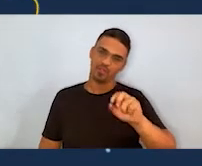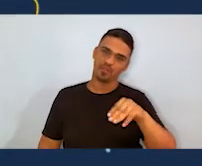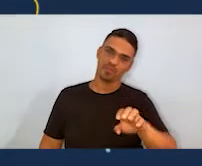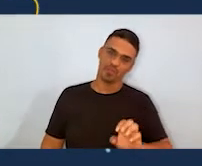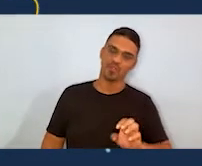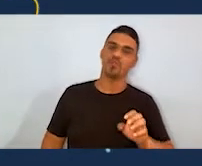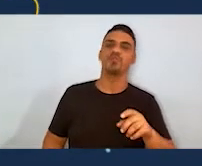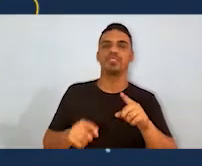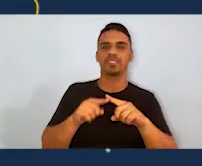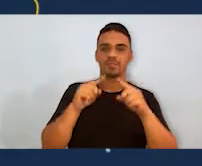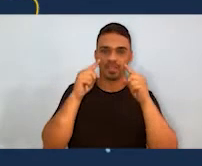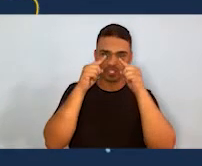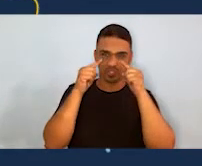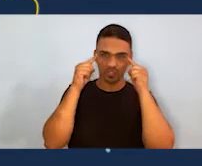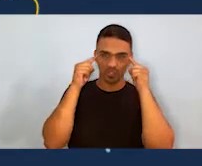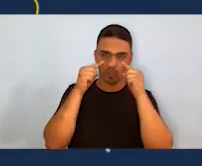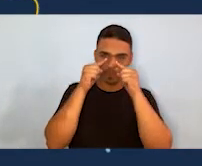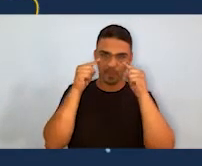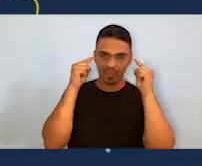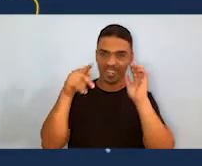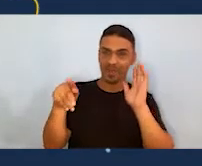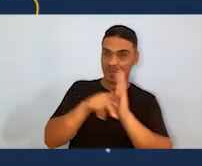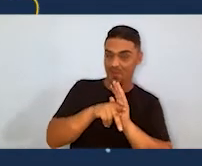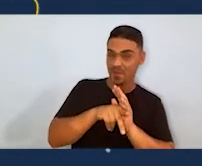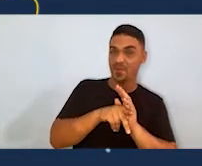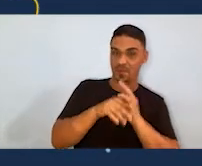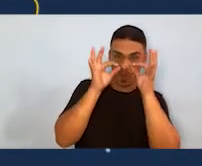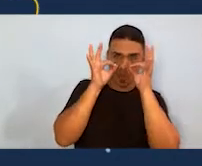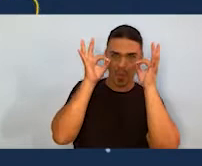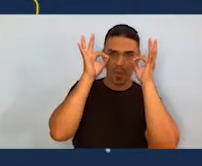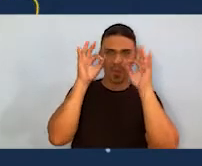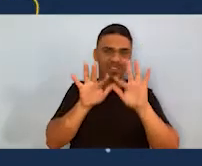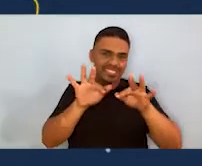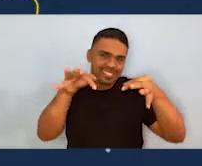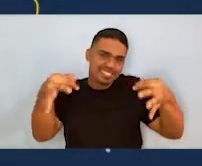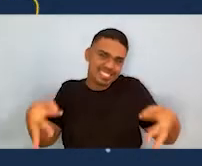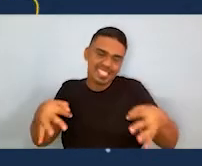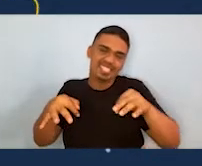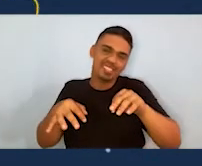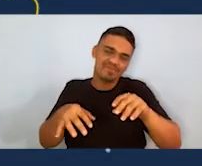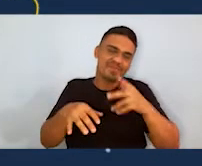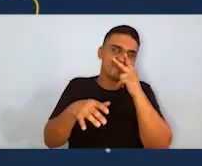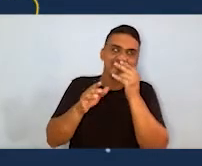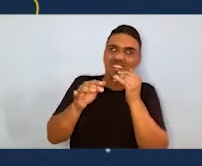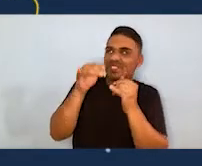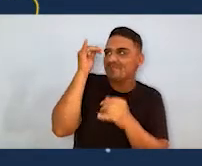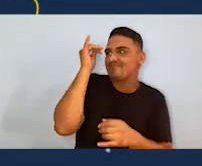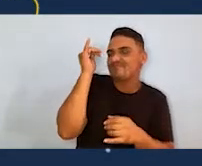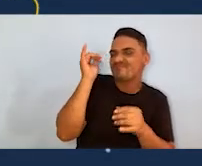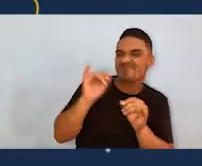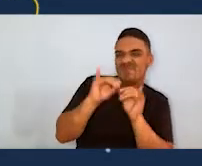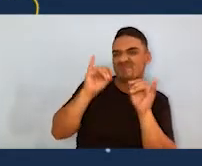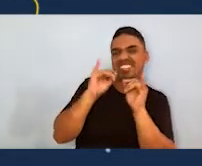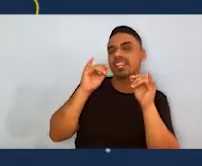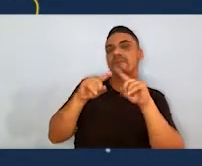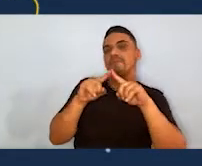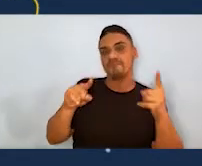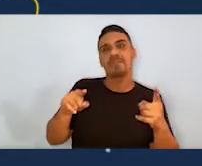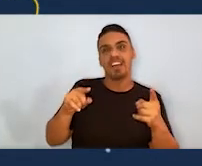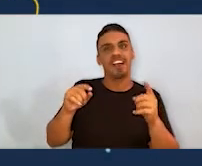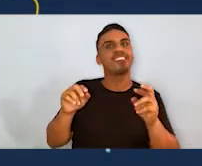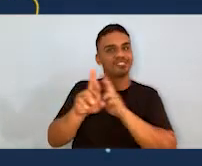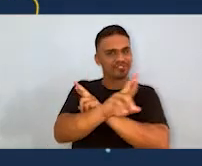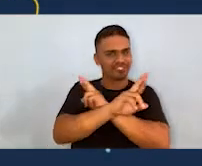da pestaninha do olho. Então, uma coisa simples, uma coisa até meio bobinha, mas que